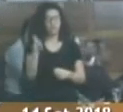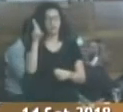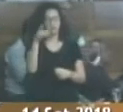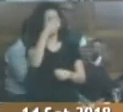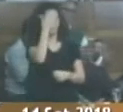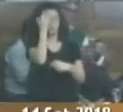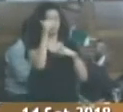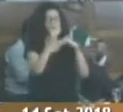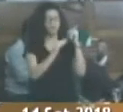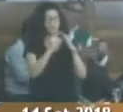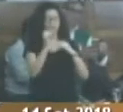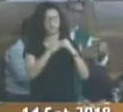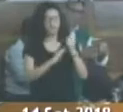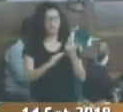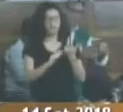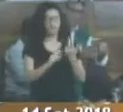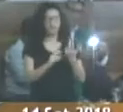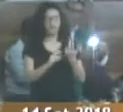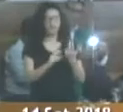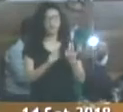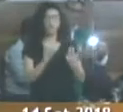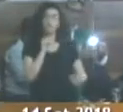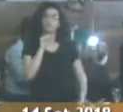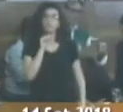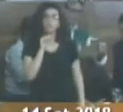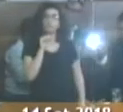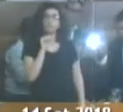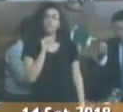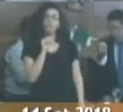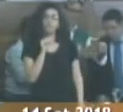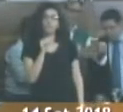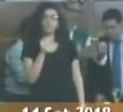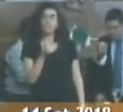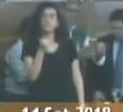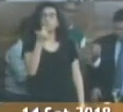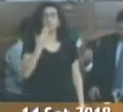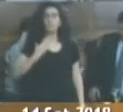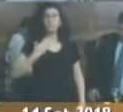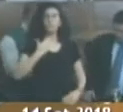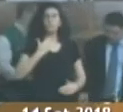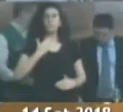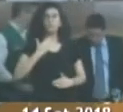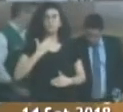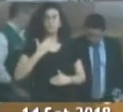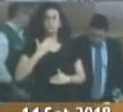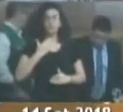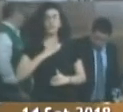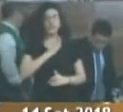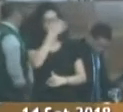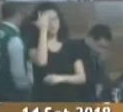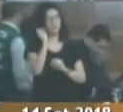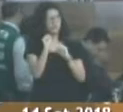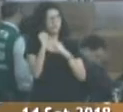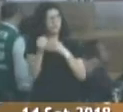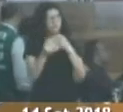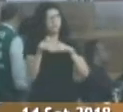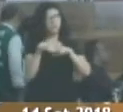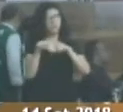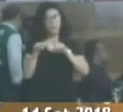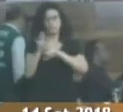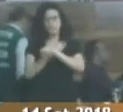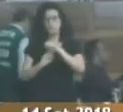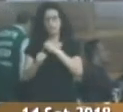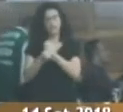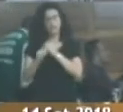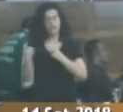maricultores, uma fonte de renda excelente. E a pessoa tem a condição de estar trabalhando na ilha, numa atividade